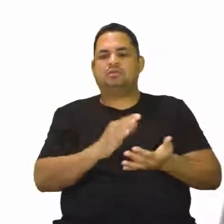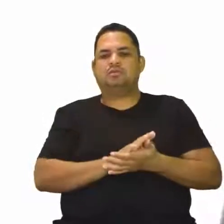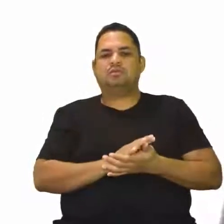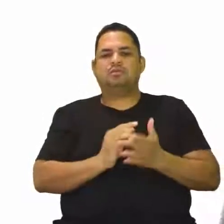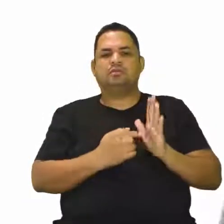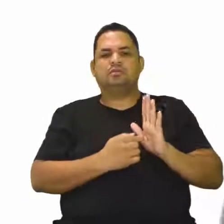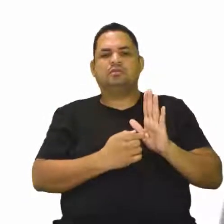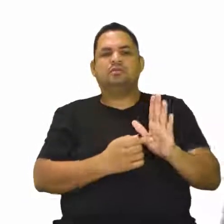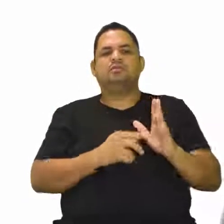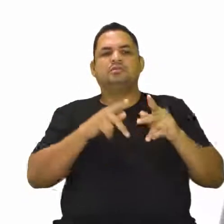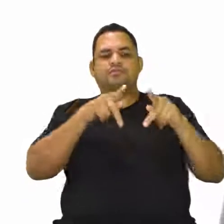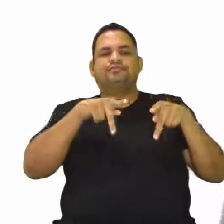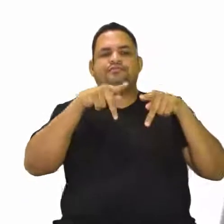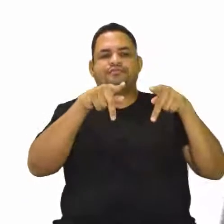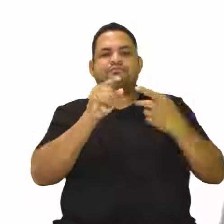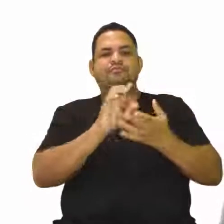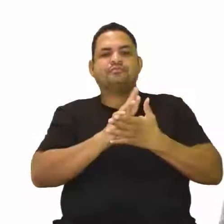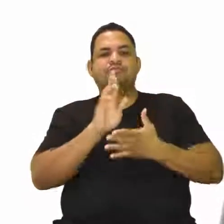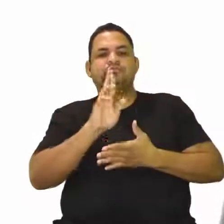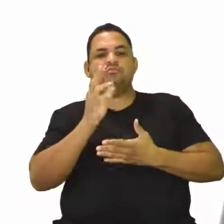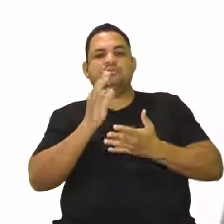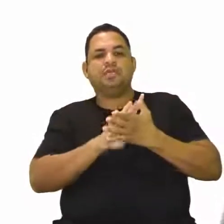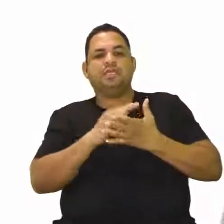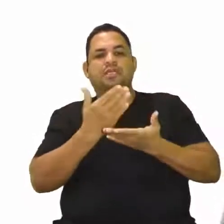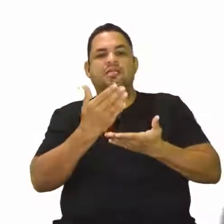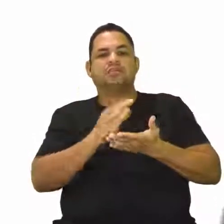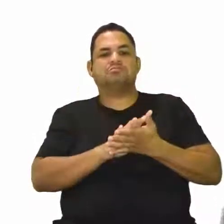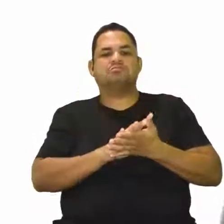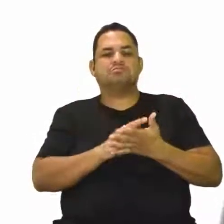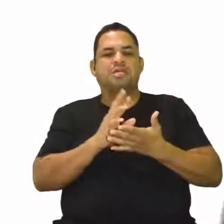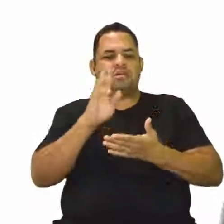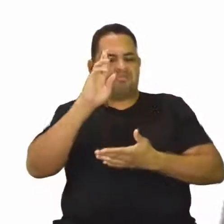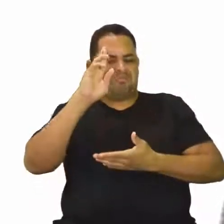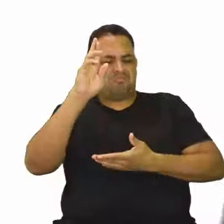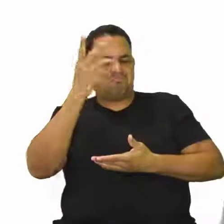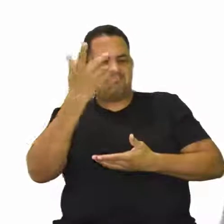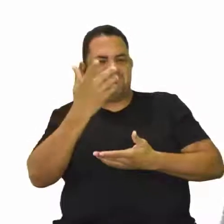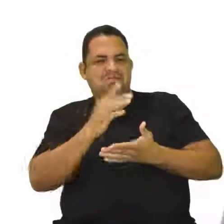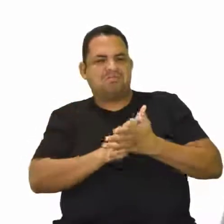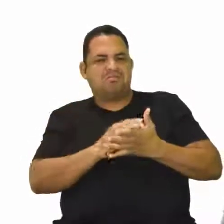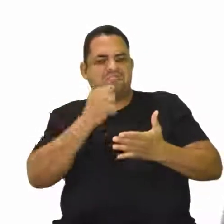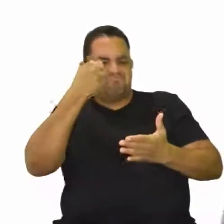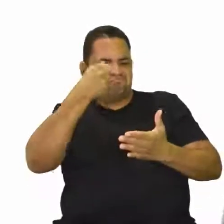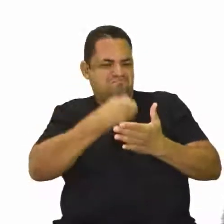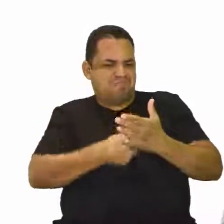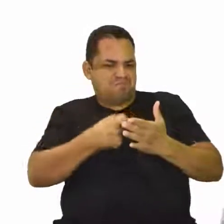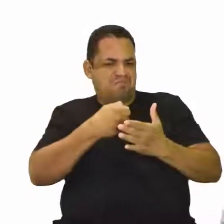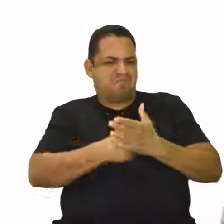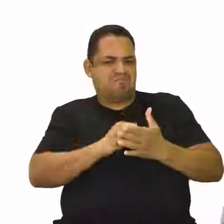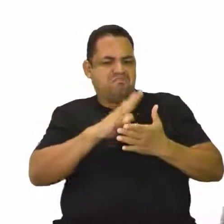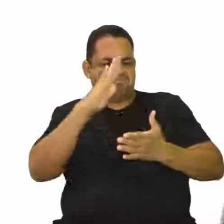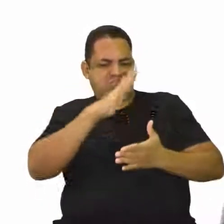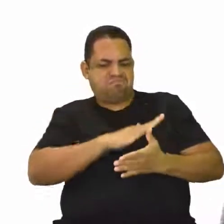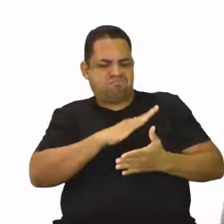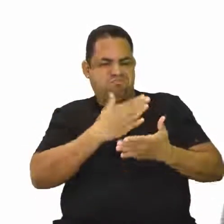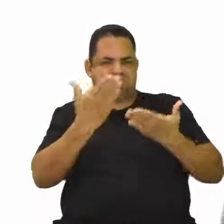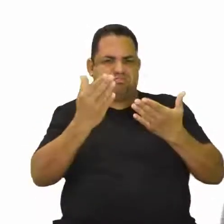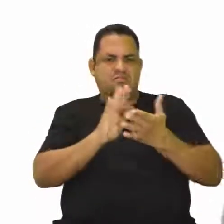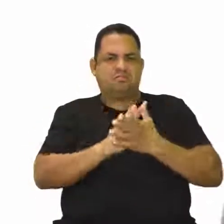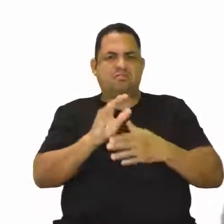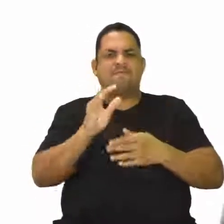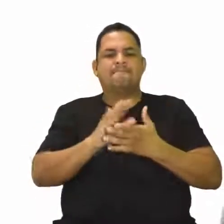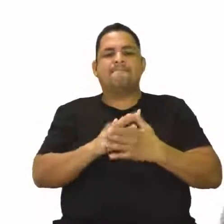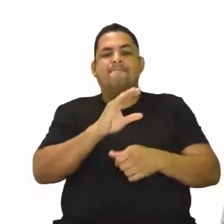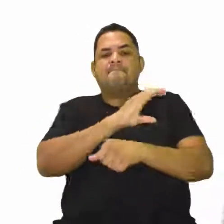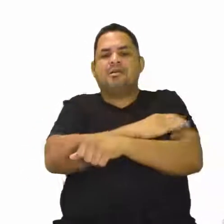é mostrado possam Olha aquele Carrasco aquele autoritário aquele passista aquele isso